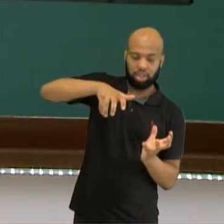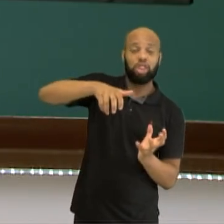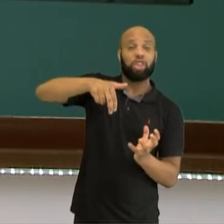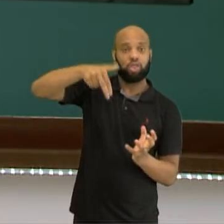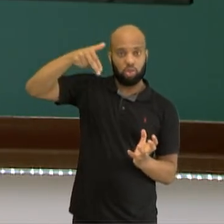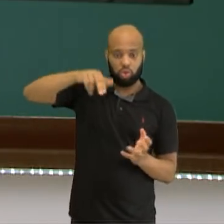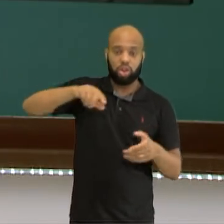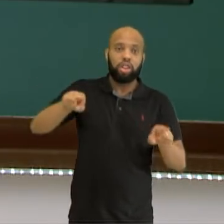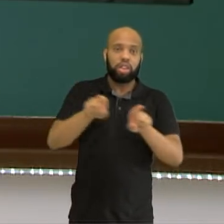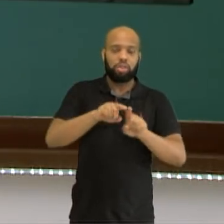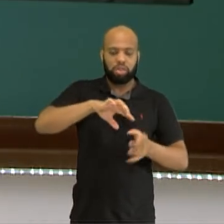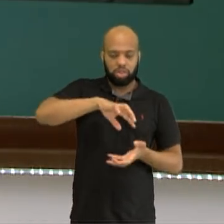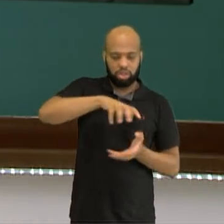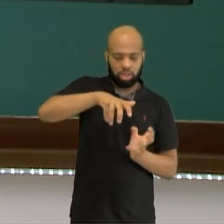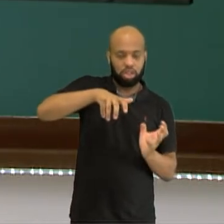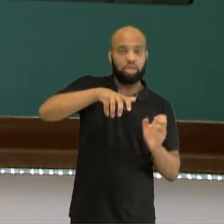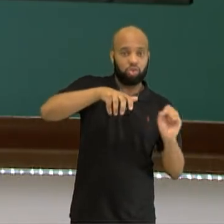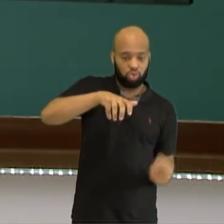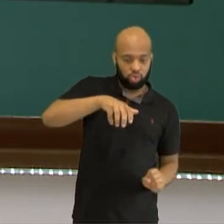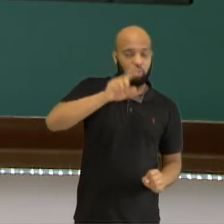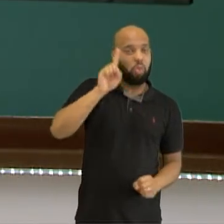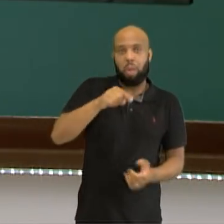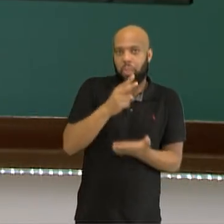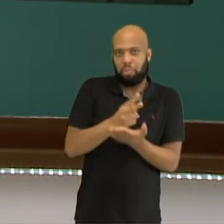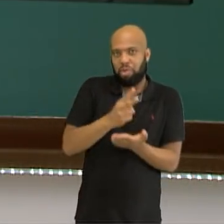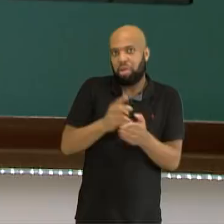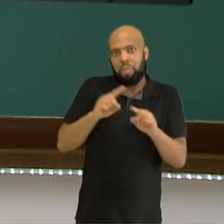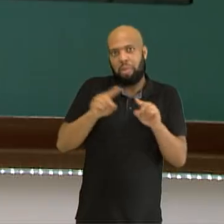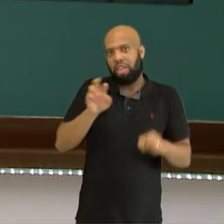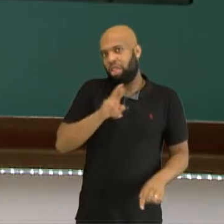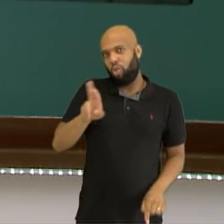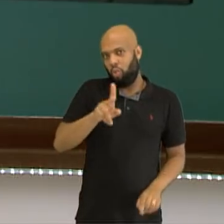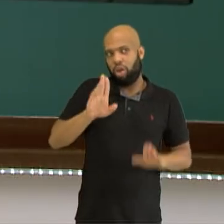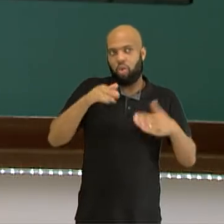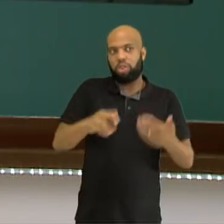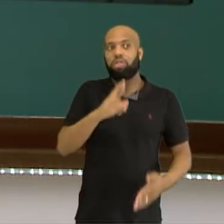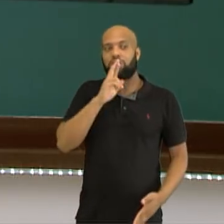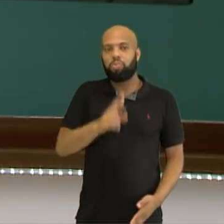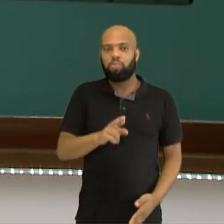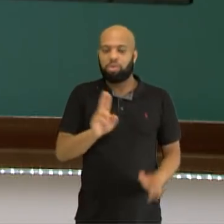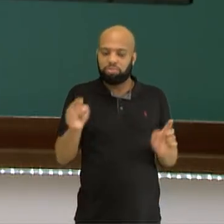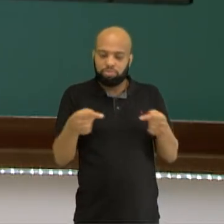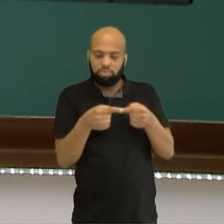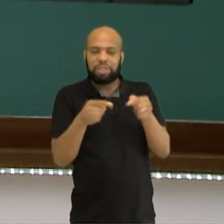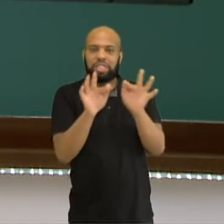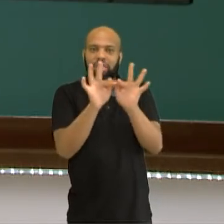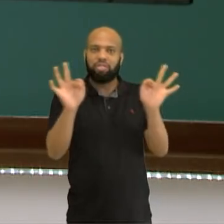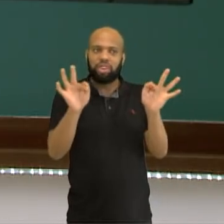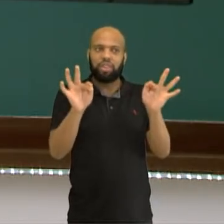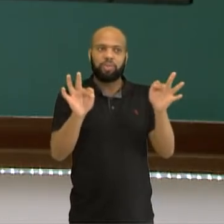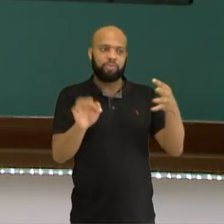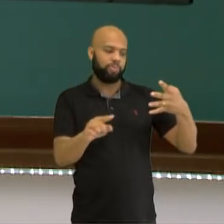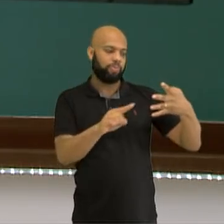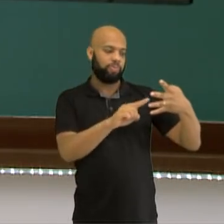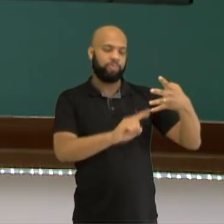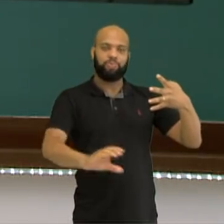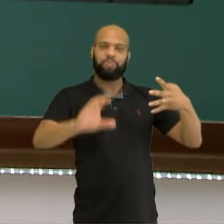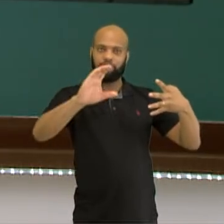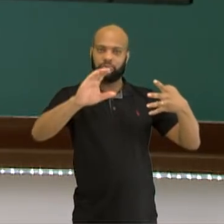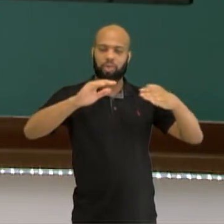norte e sul seriam as mesmas. A alternativa que completa a frase C,